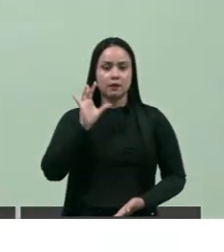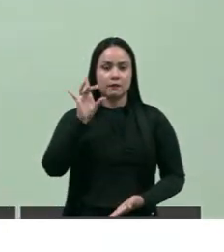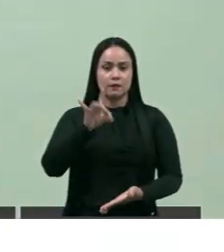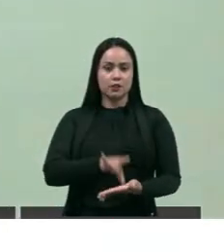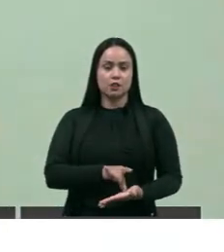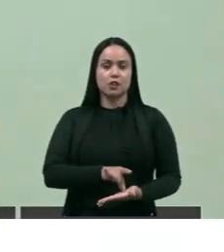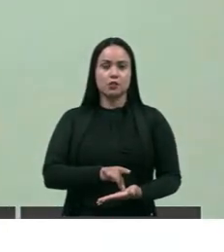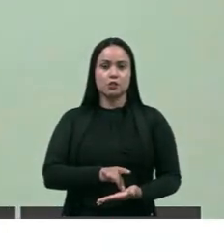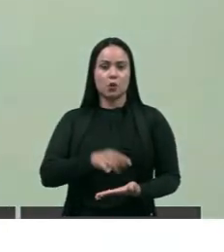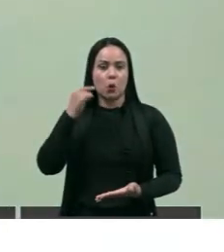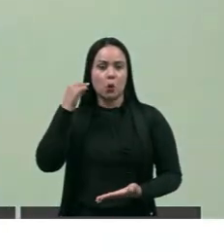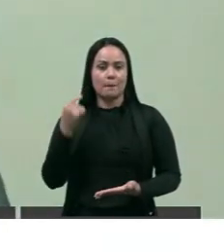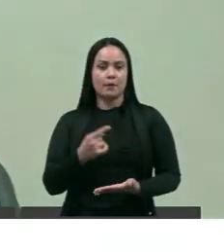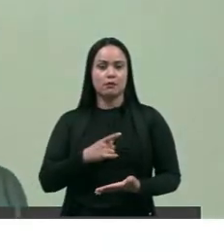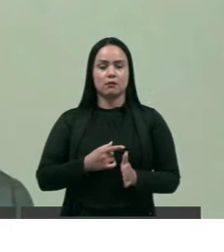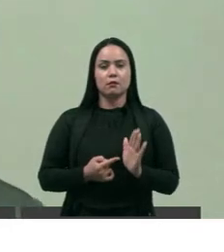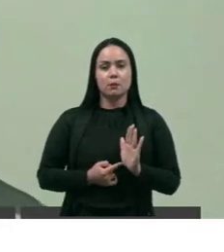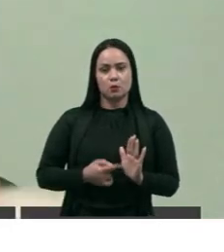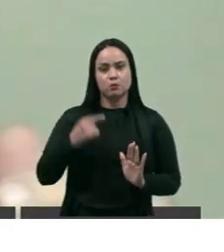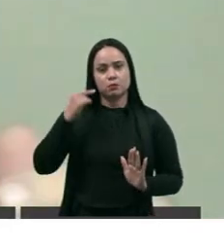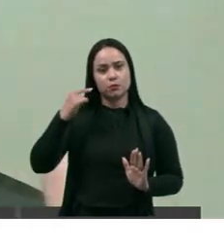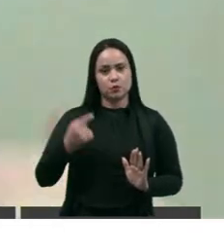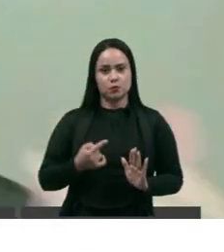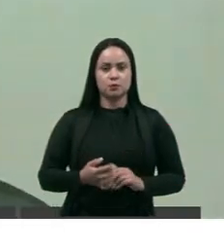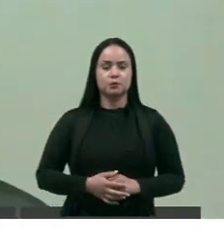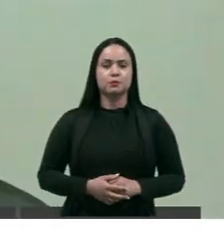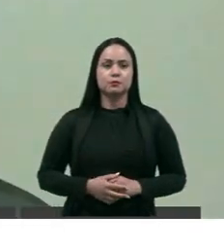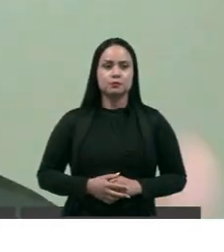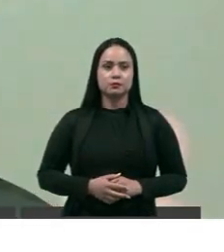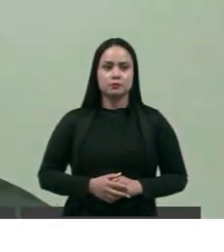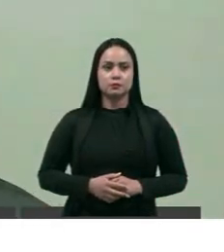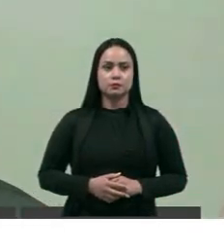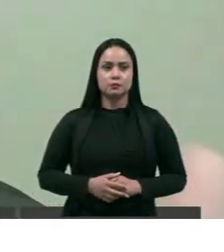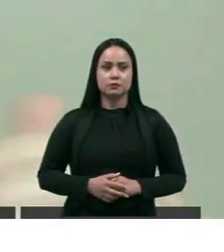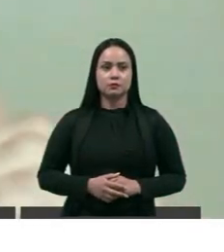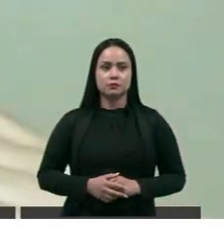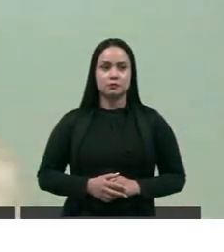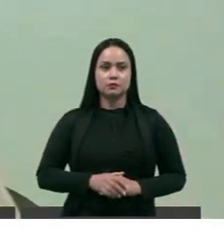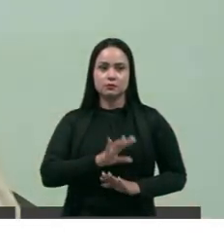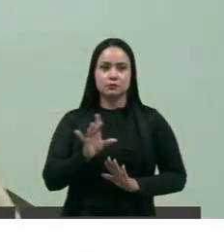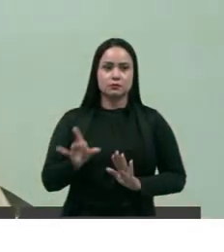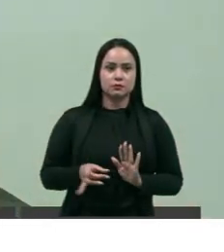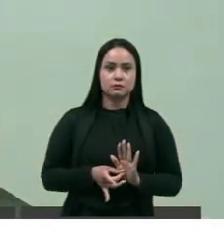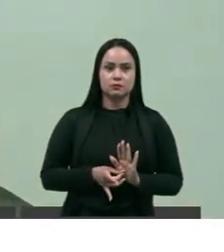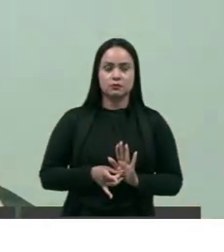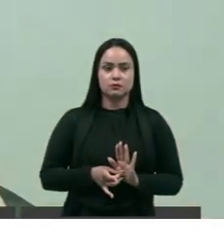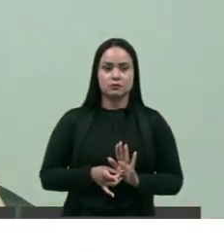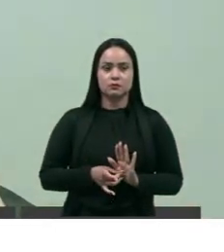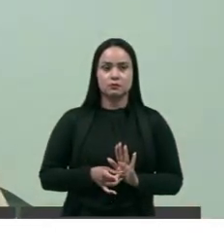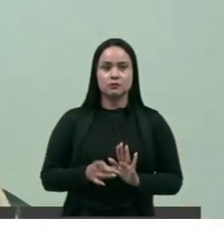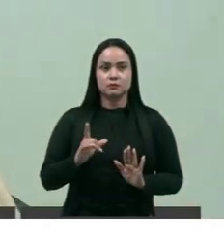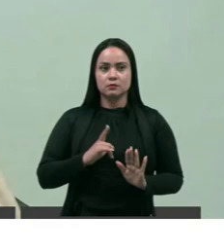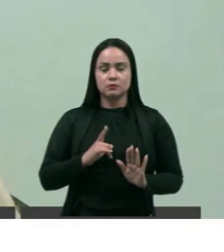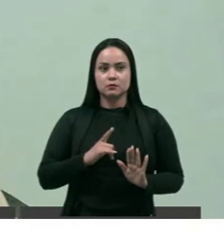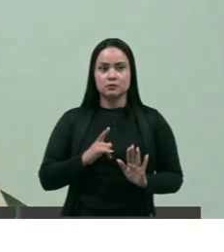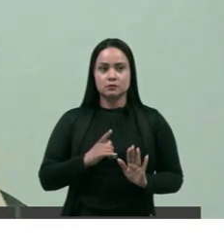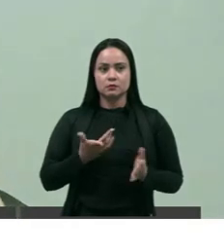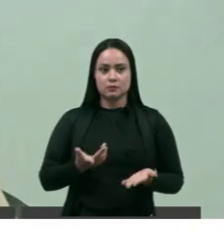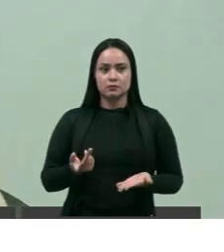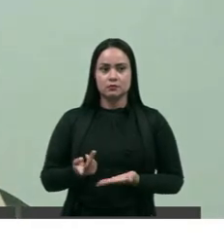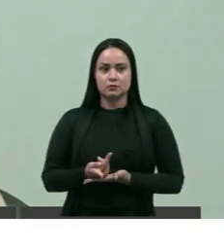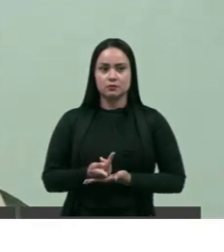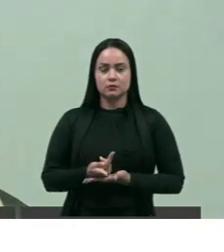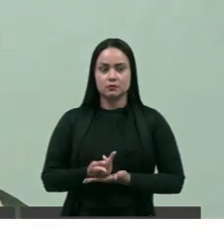efetividade ao comando que lhe for imposto. Suposta recalcitrância, anoto aqui. Com efeito,